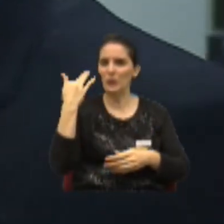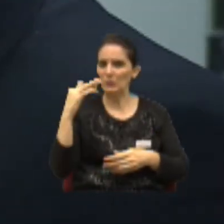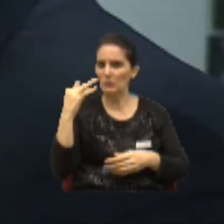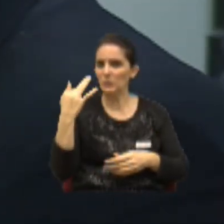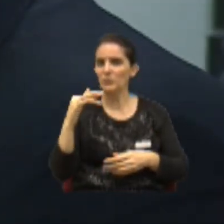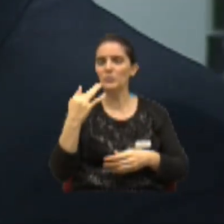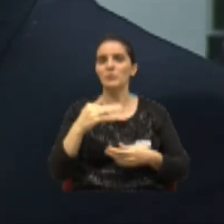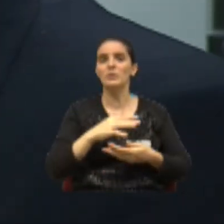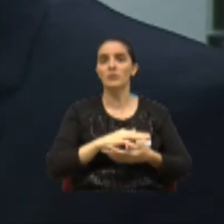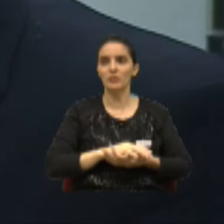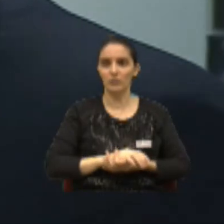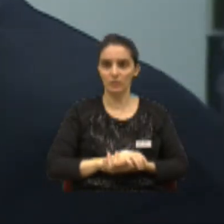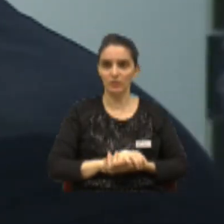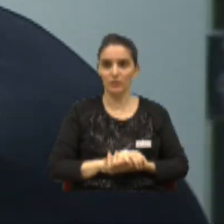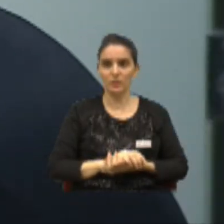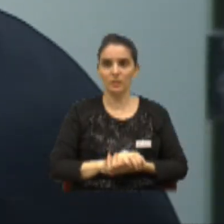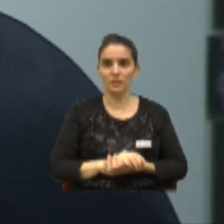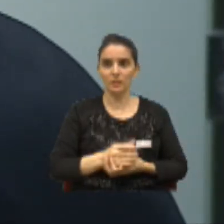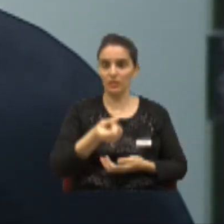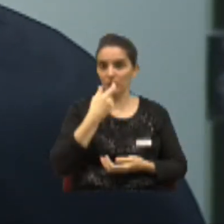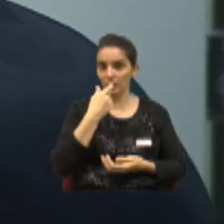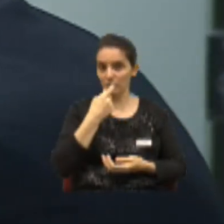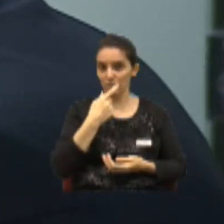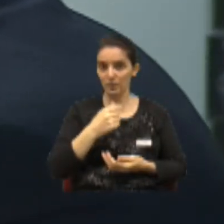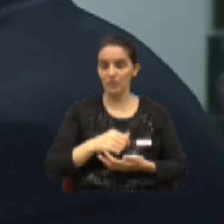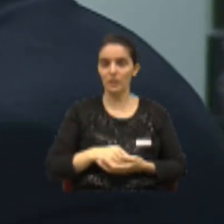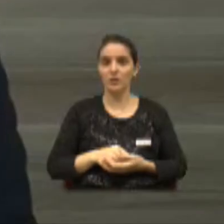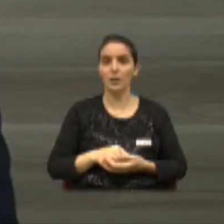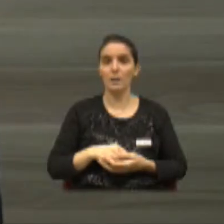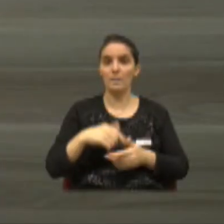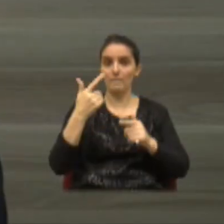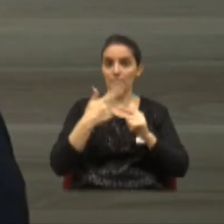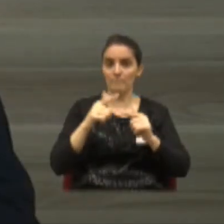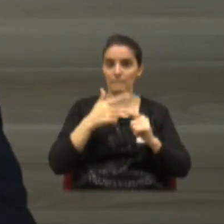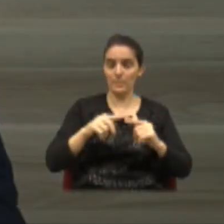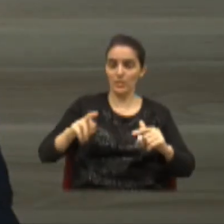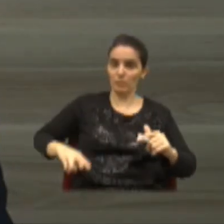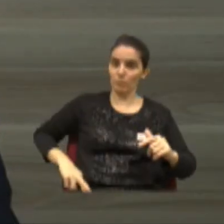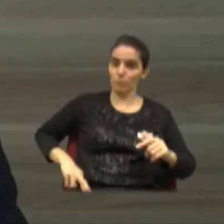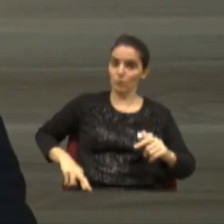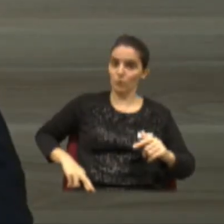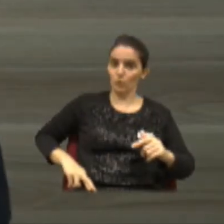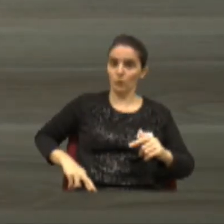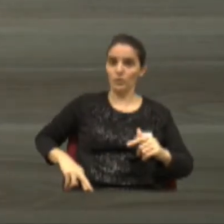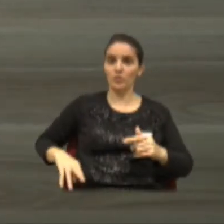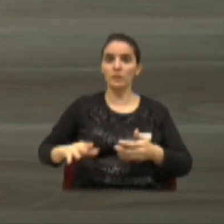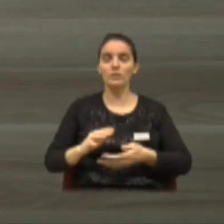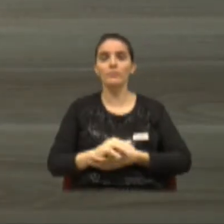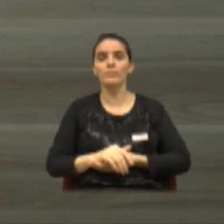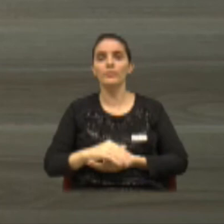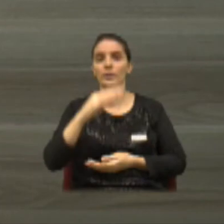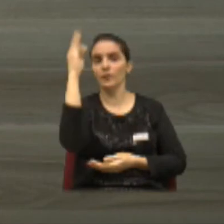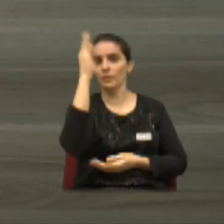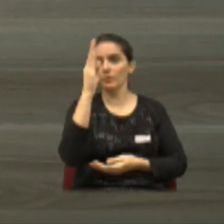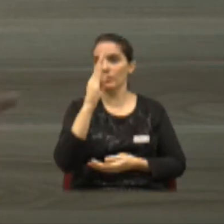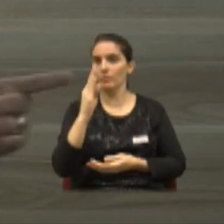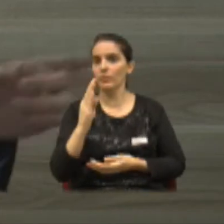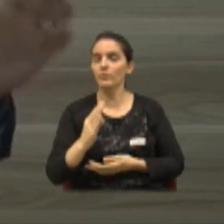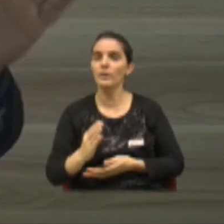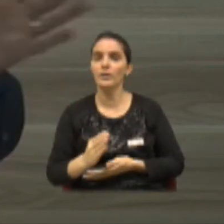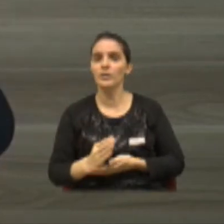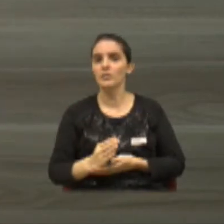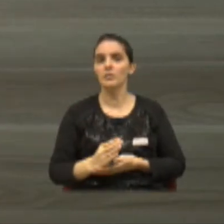discriminado até dá problema renal. Mas o agravante que eu queria dizer para vocês é o seguinte: o Brasil, infelizmente, não